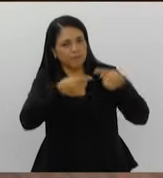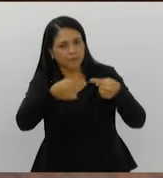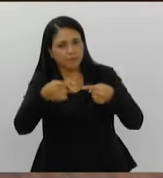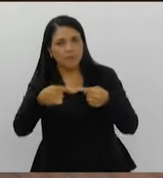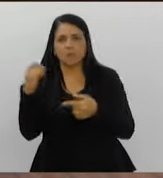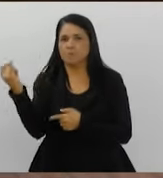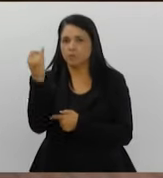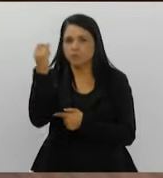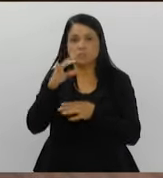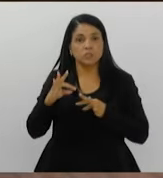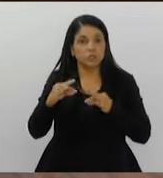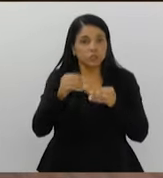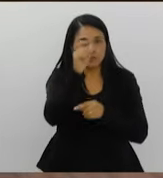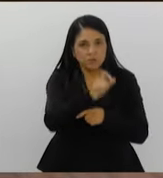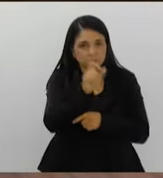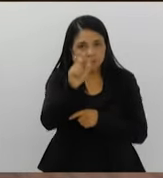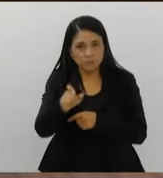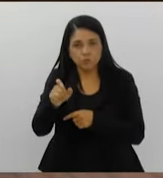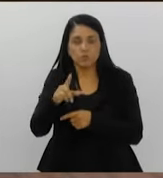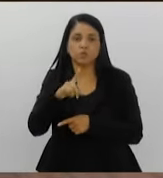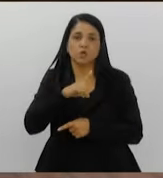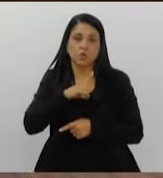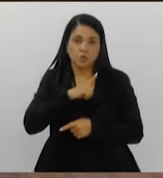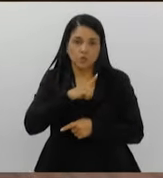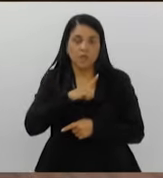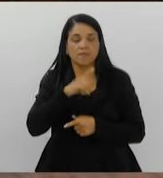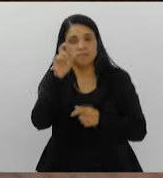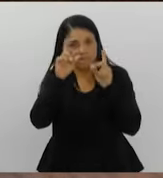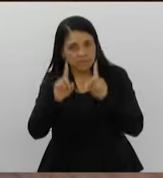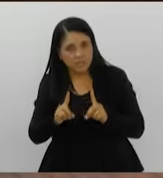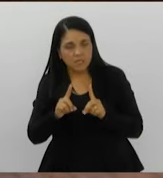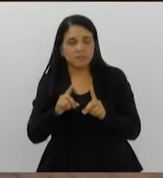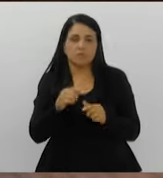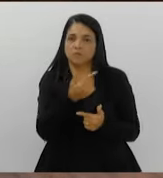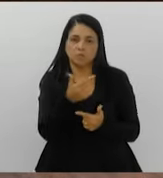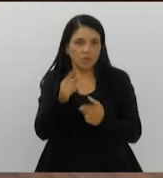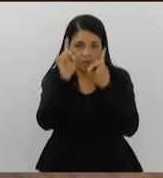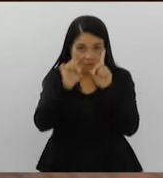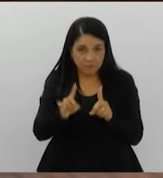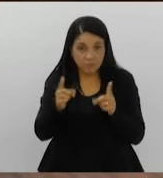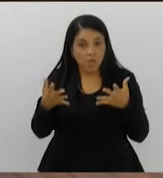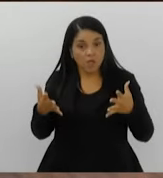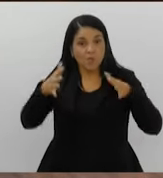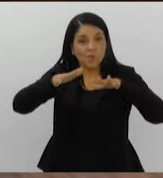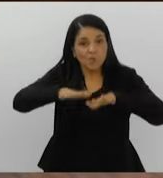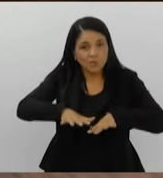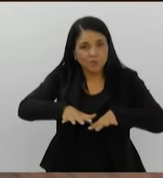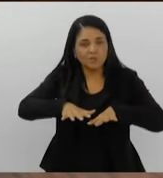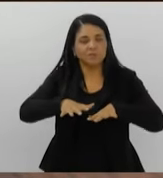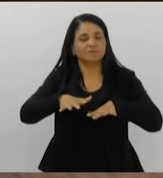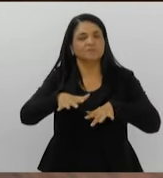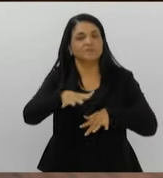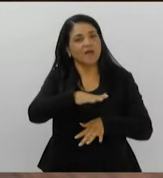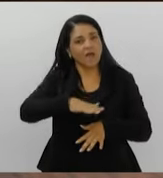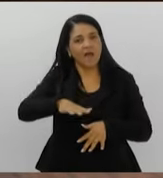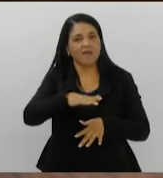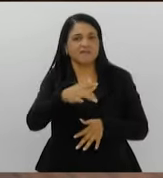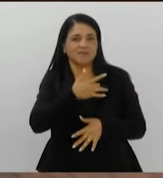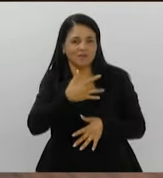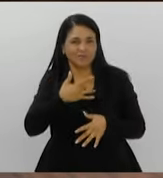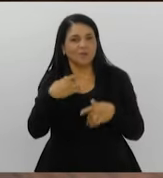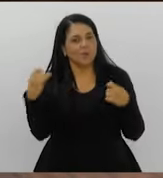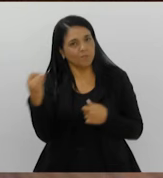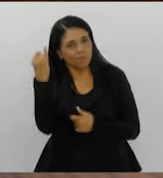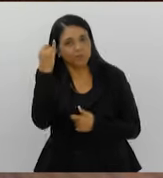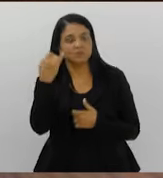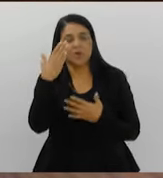todas as pessoas com e sem deficiência praticar esporte, mas principalmente essa inclusão dessa parte da saúde é muito importante. Então,